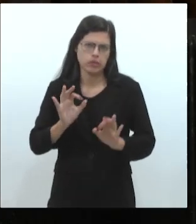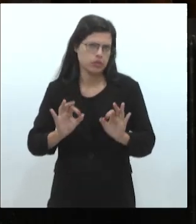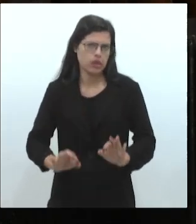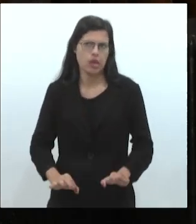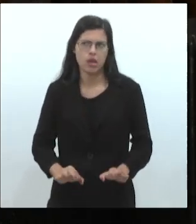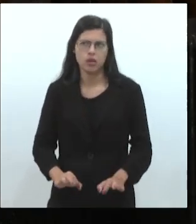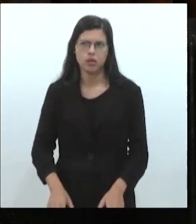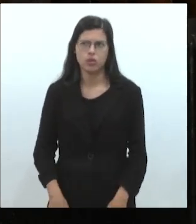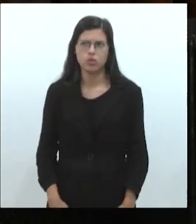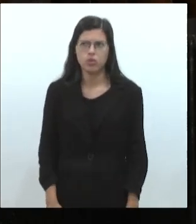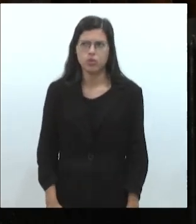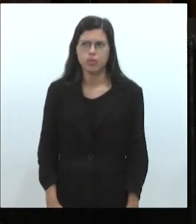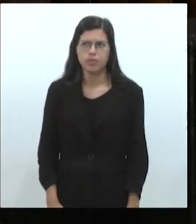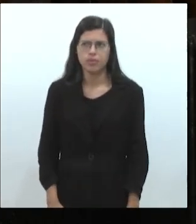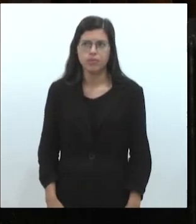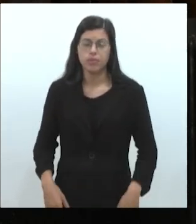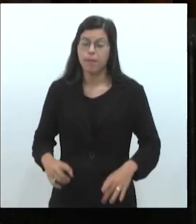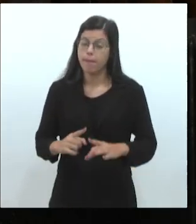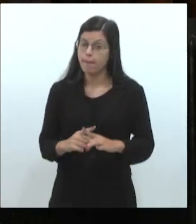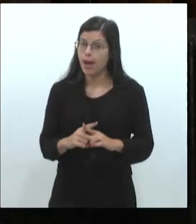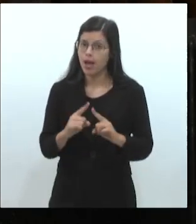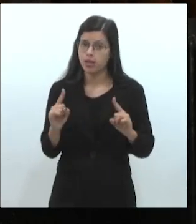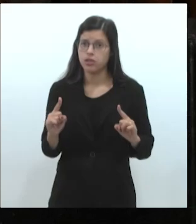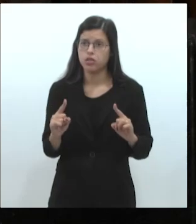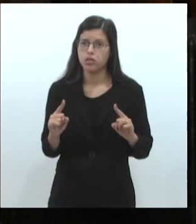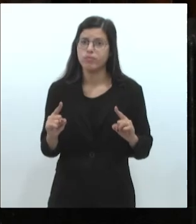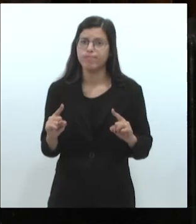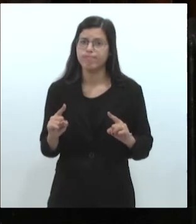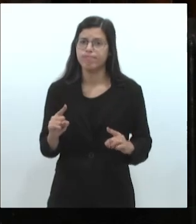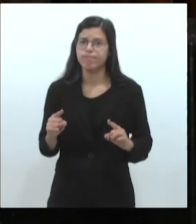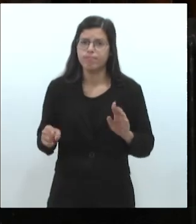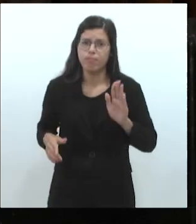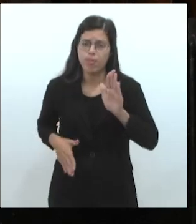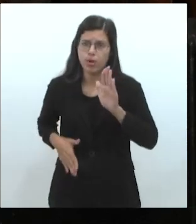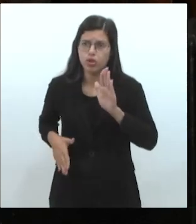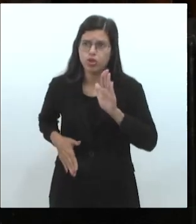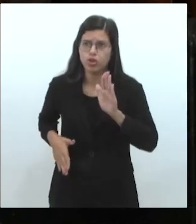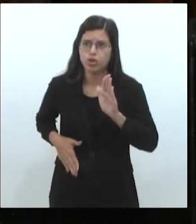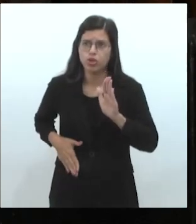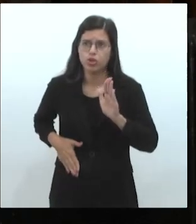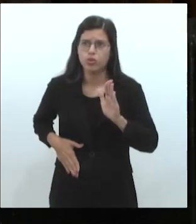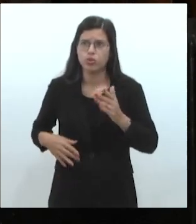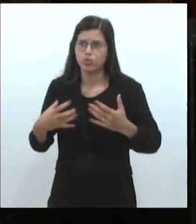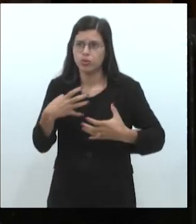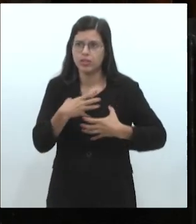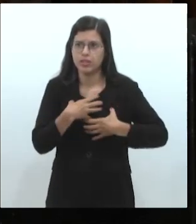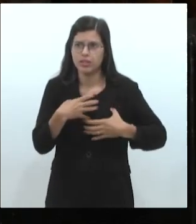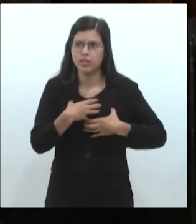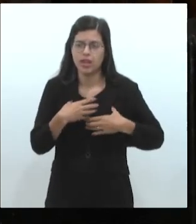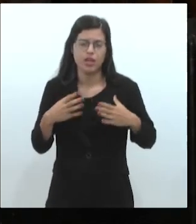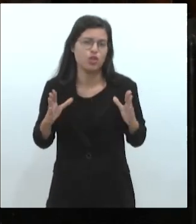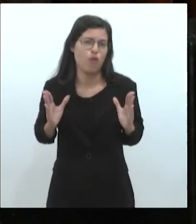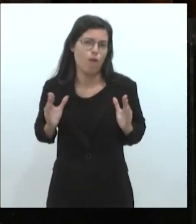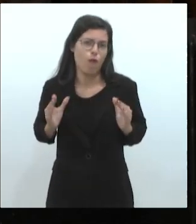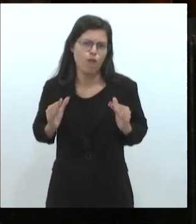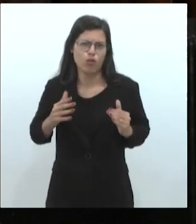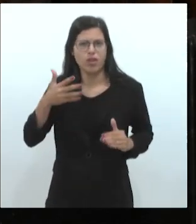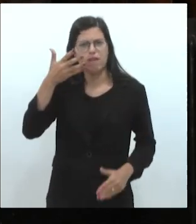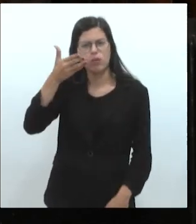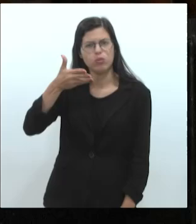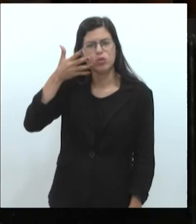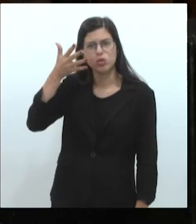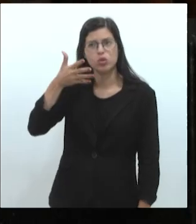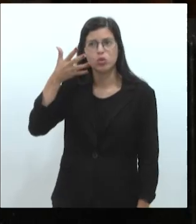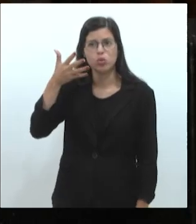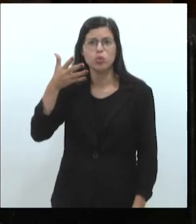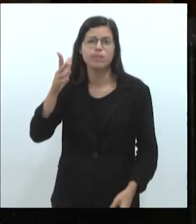do presidente Lula. Agora, que os bandidos se sentem mais confortáveis com um tipo de discurso, é